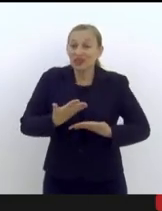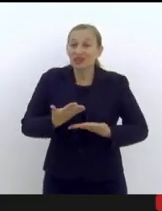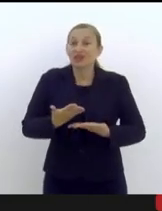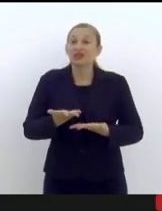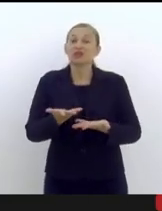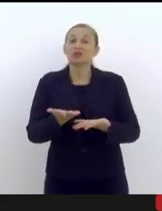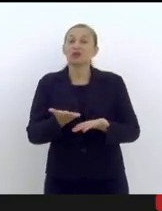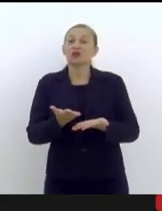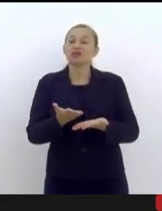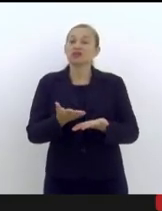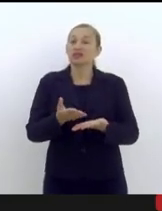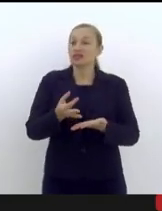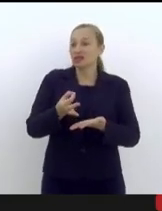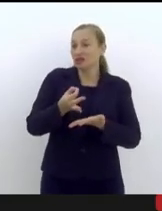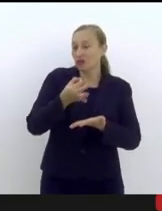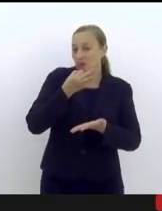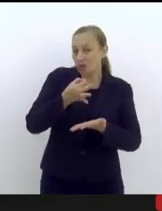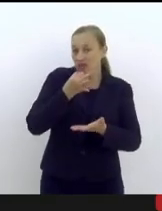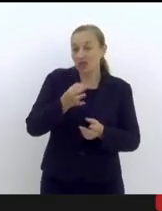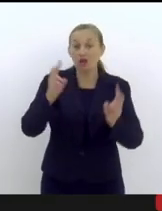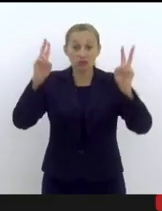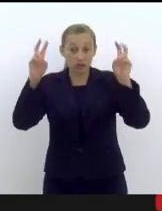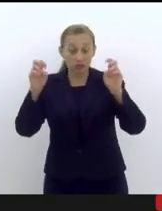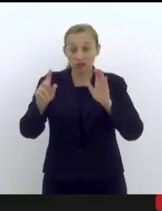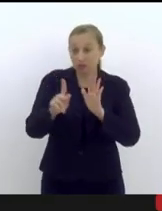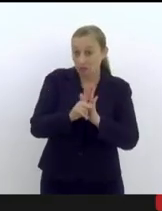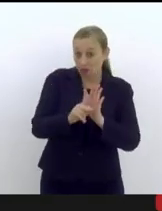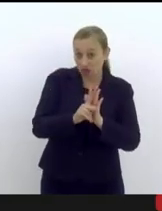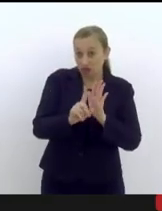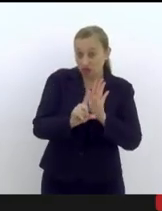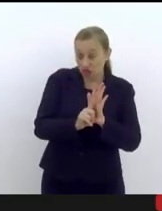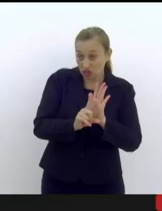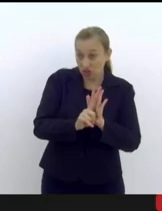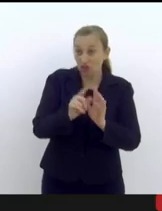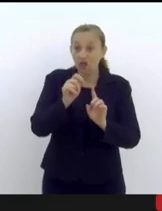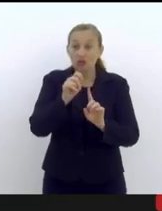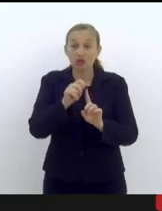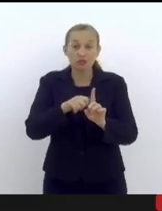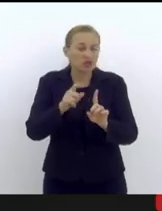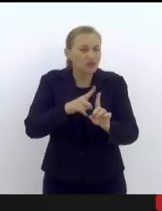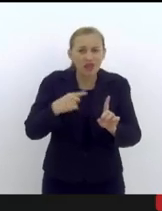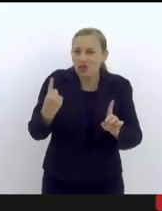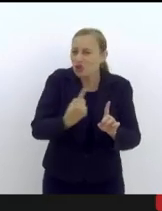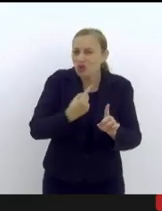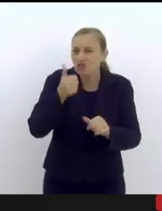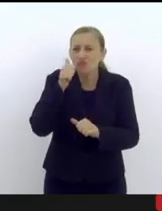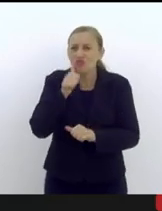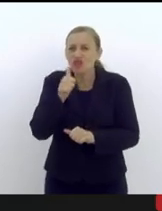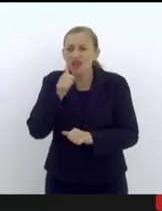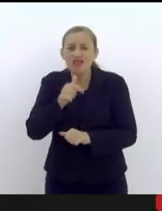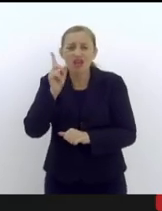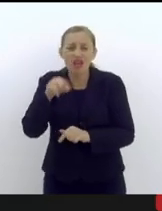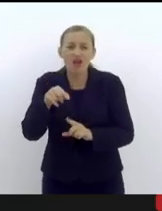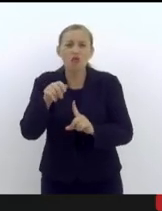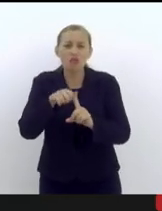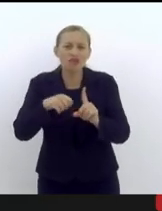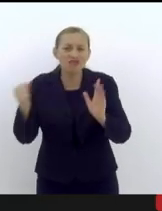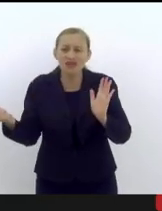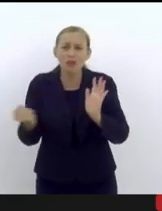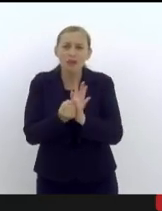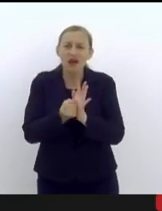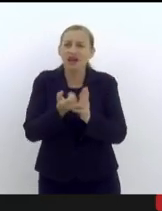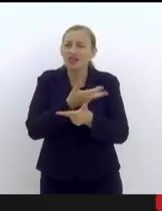estar emitindo parecer a respeito desse projeto de lei no mês que para todas nós mulheres é um mês que marca